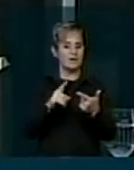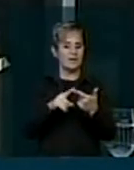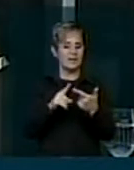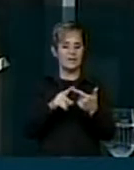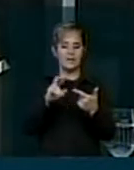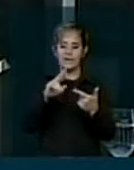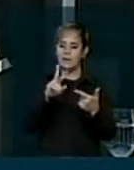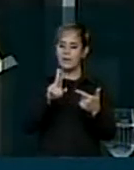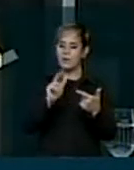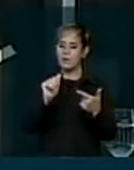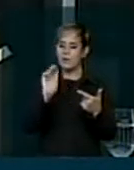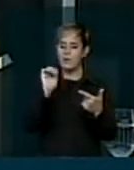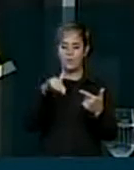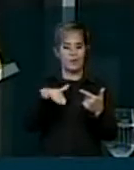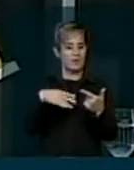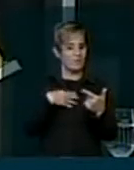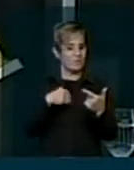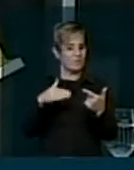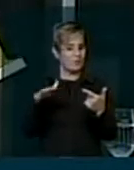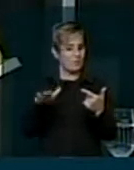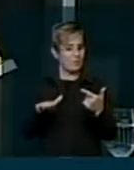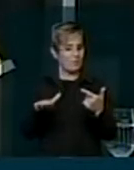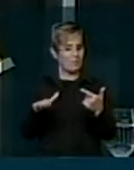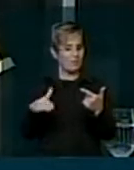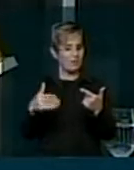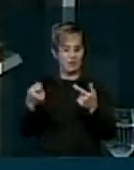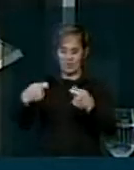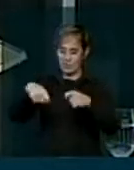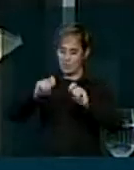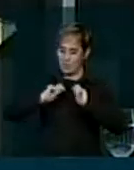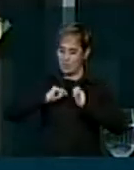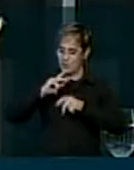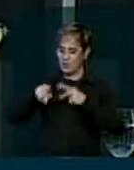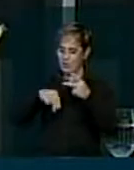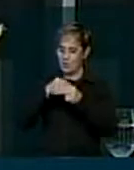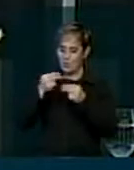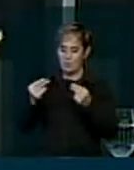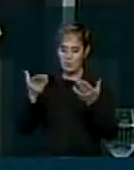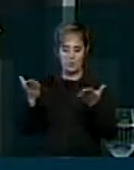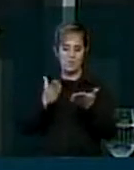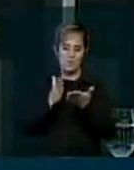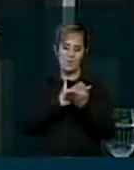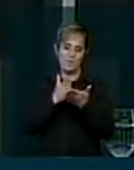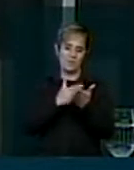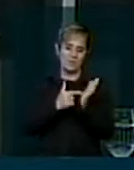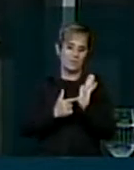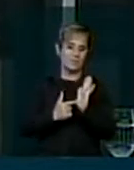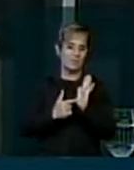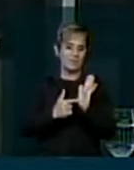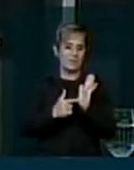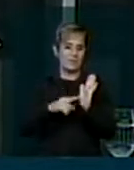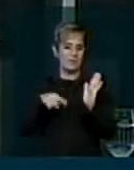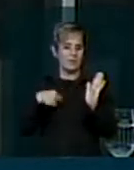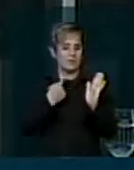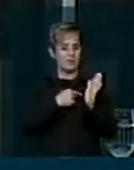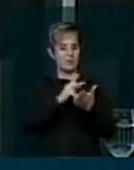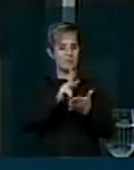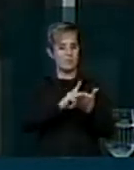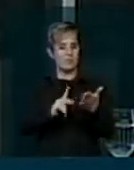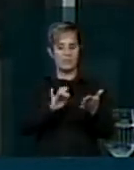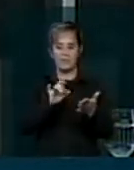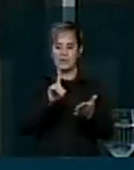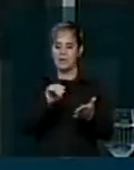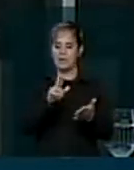Juan, que me brindou, me presenteou com este livro do nosso poeta